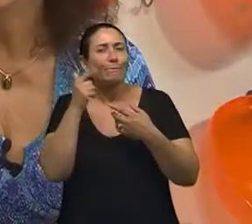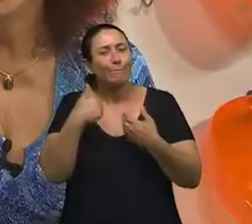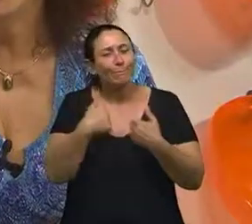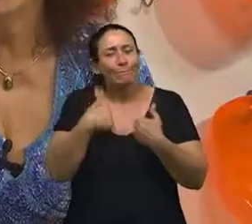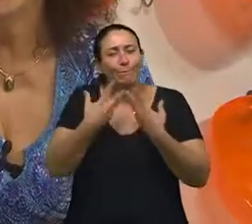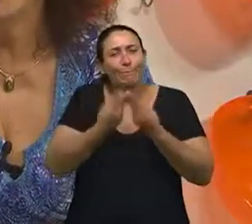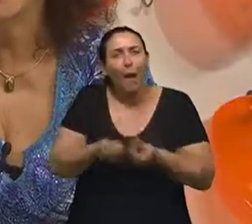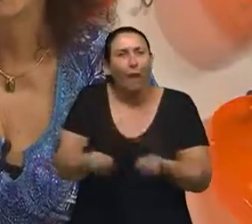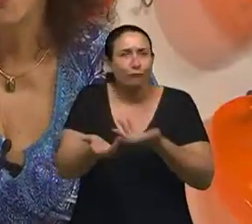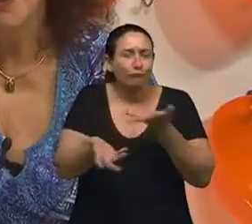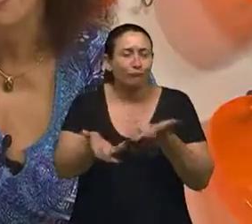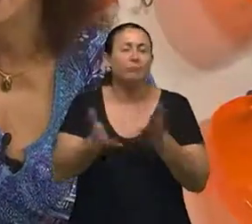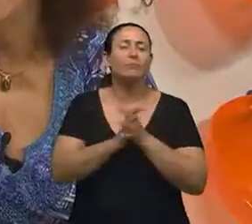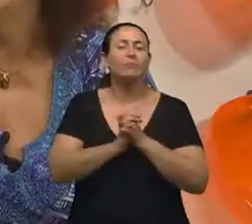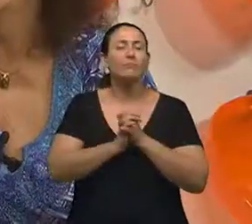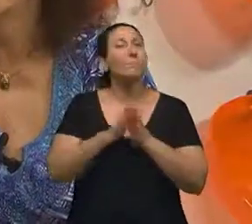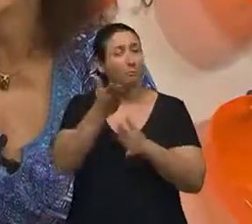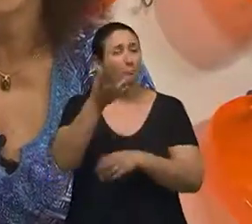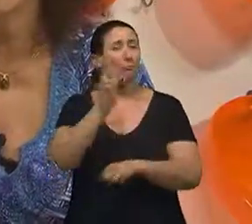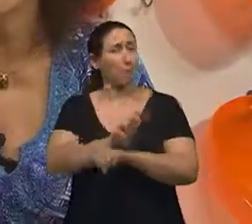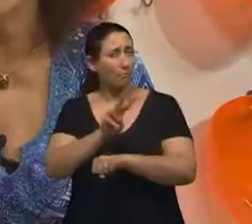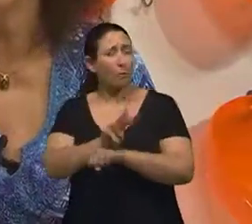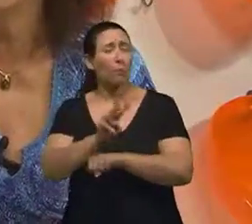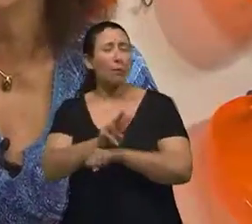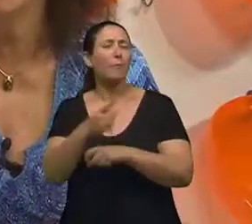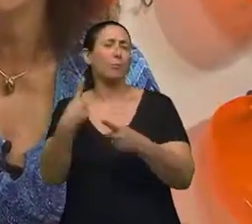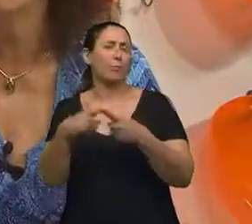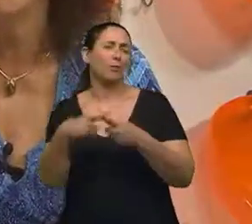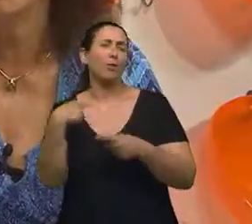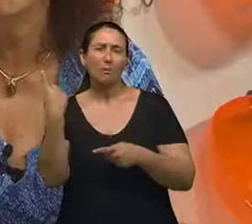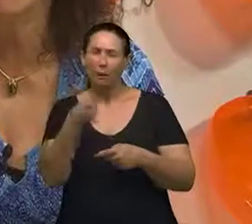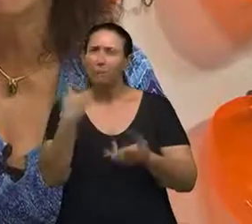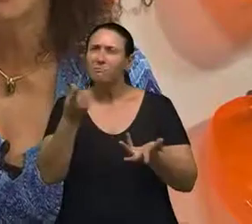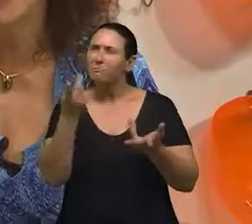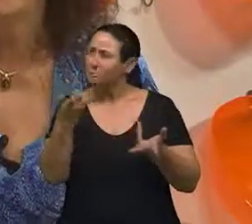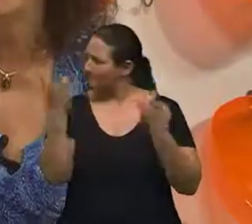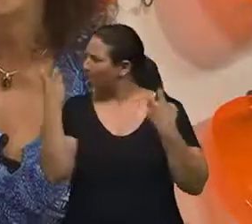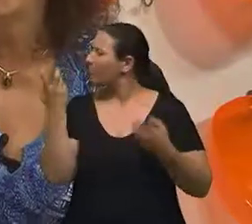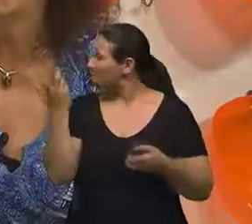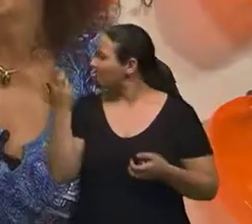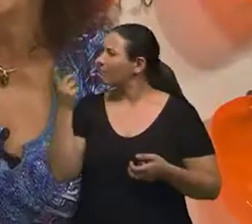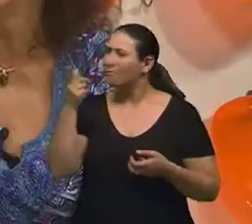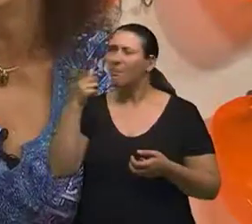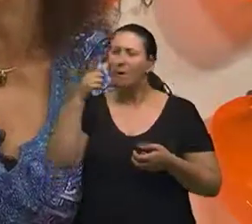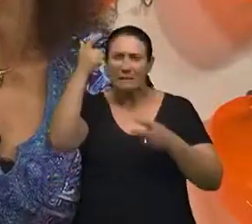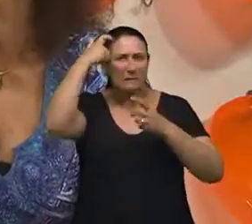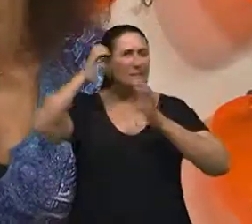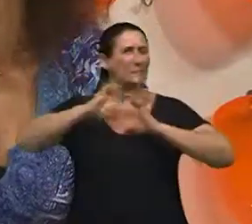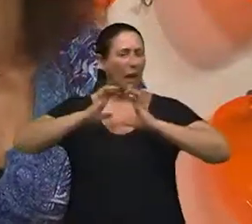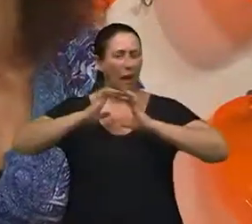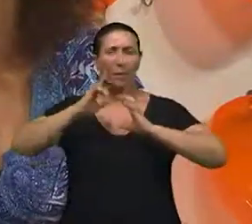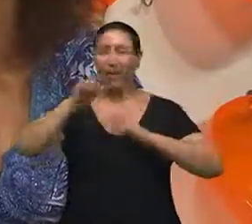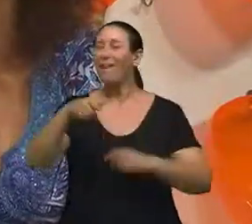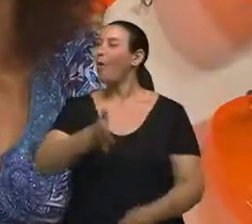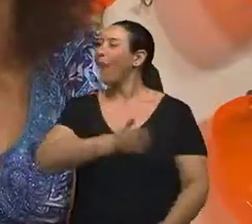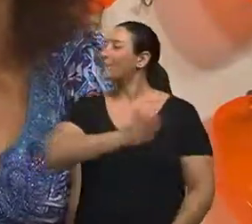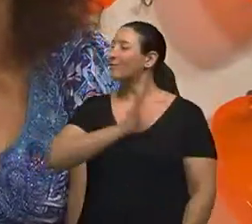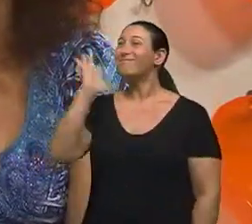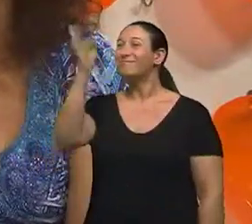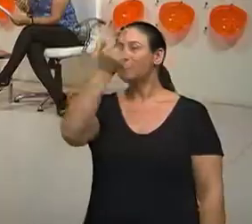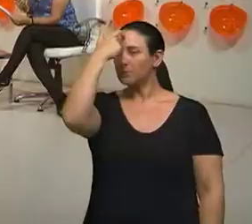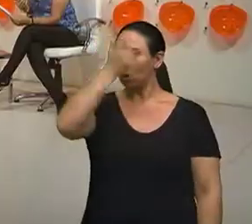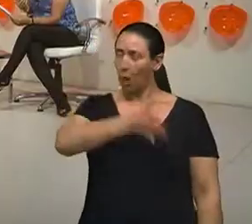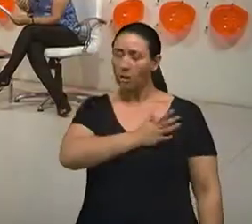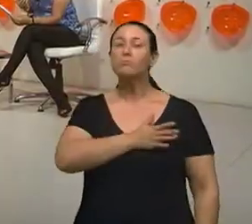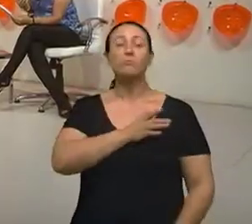é isso. Então, mesmo. Gente, cuidem, né? Já estão chegando à conclusão de que o cérebro é o órgão mais importante, não o coração, né? Junto